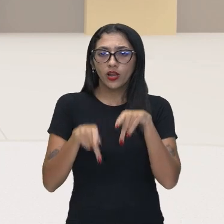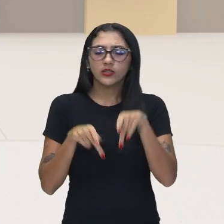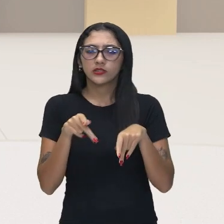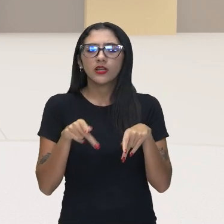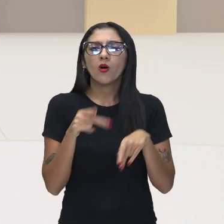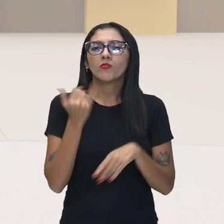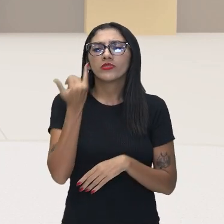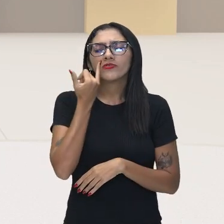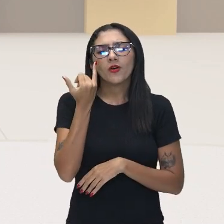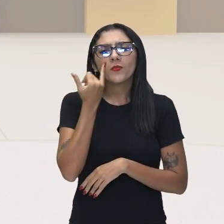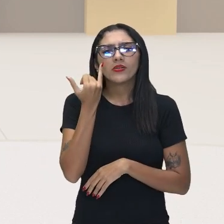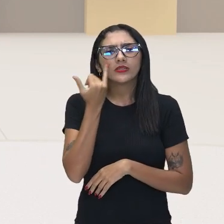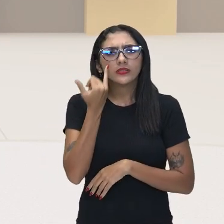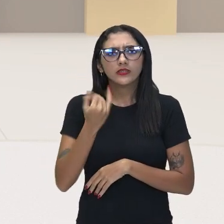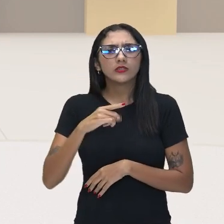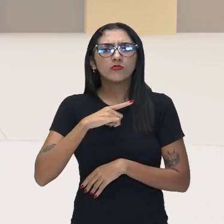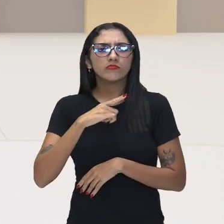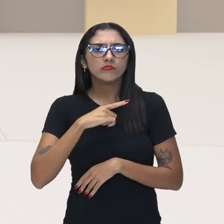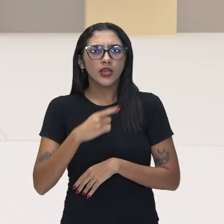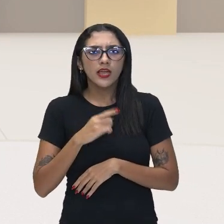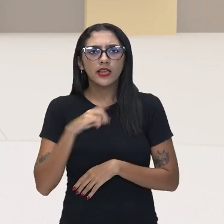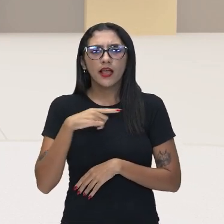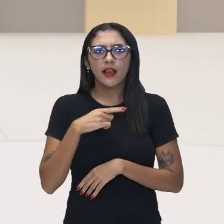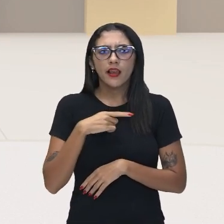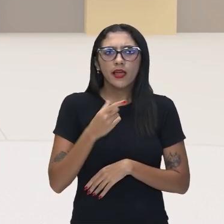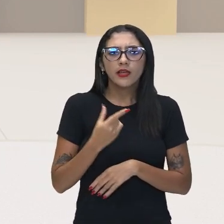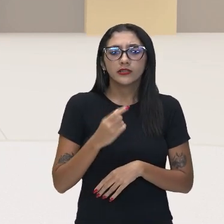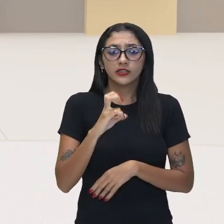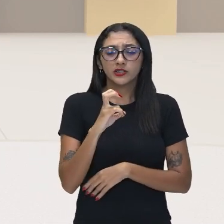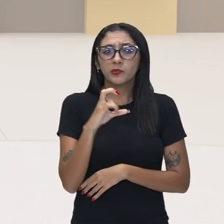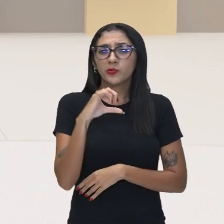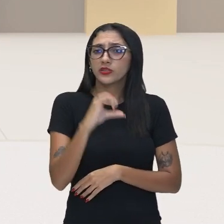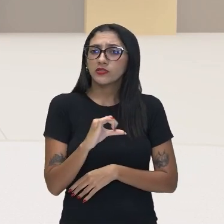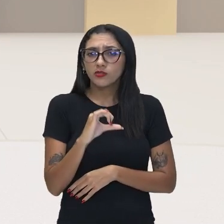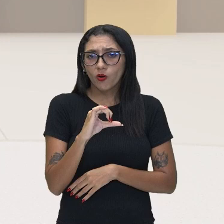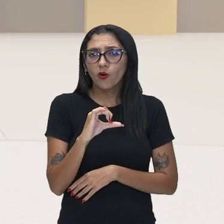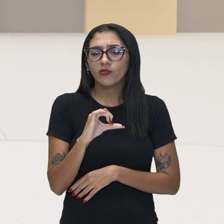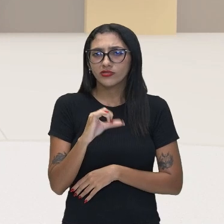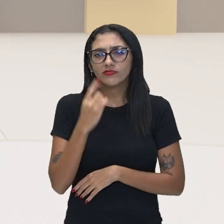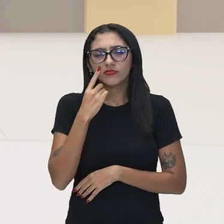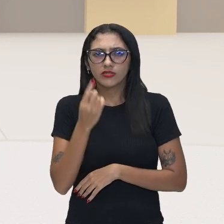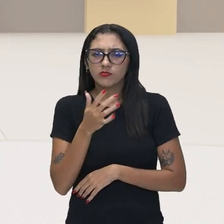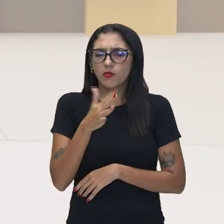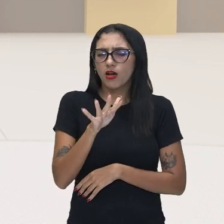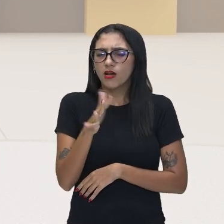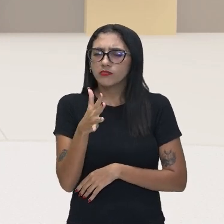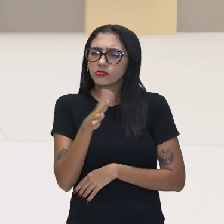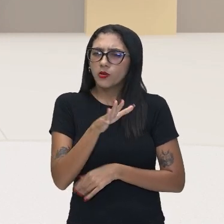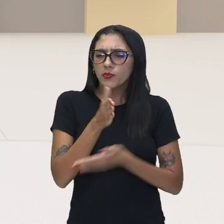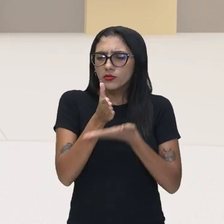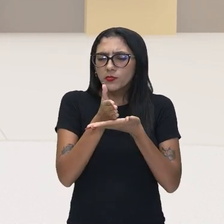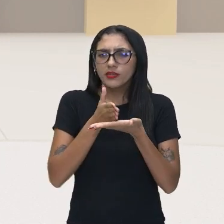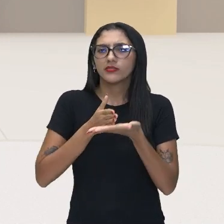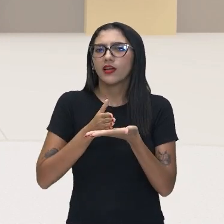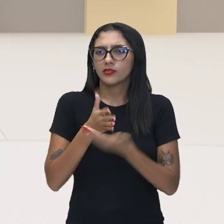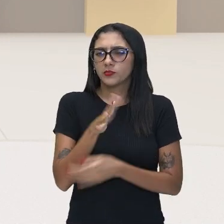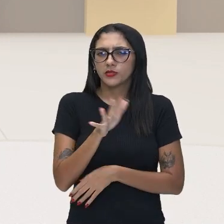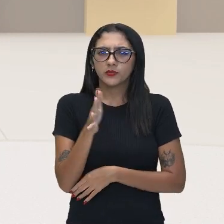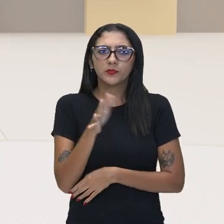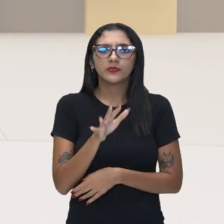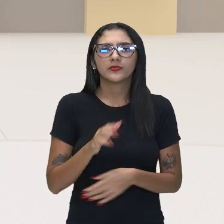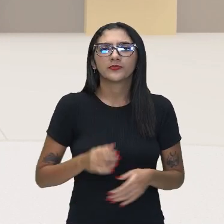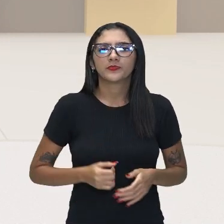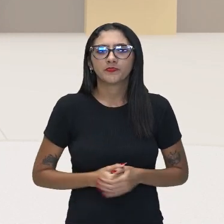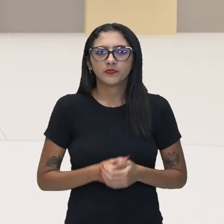letramento financeiro, é 59. Olha aí, ó, quase a metade, tá bom?